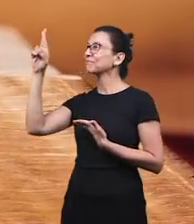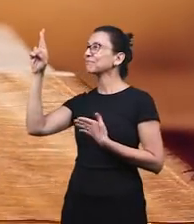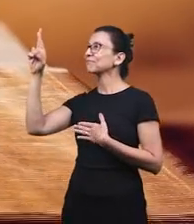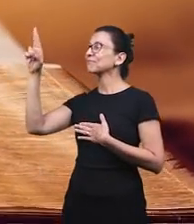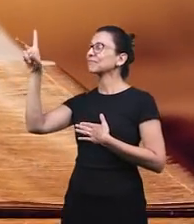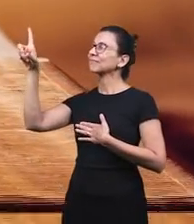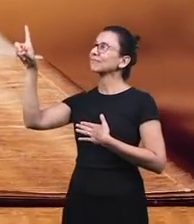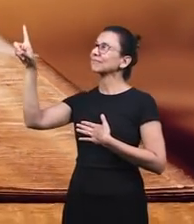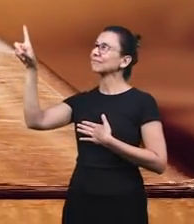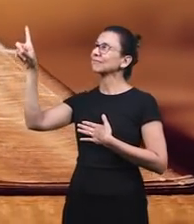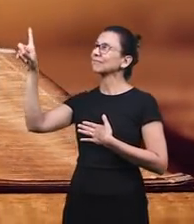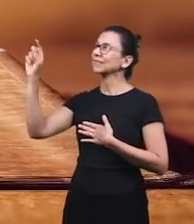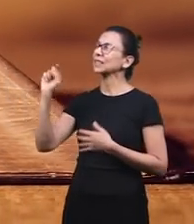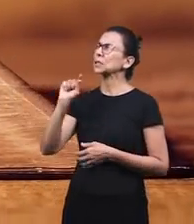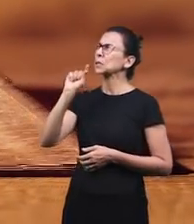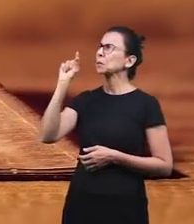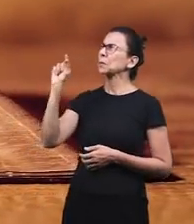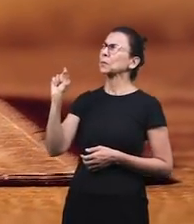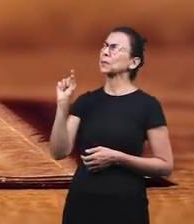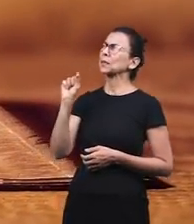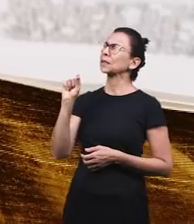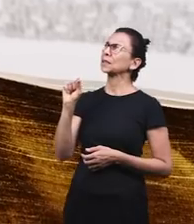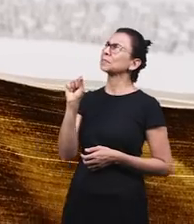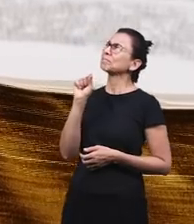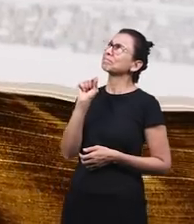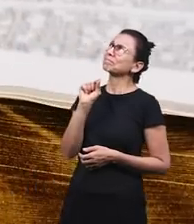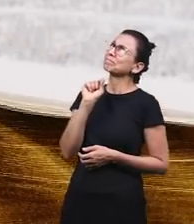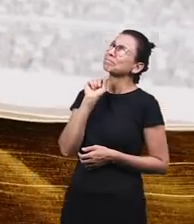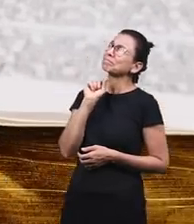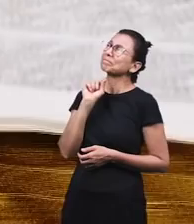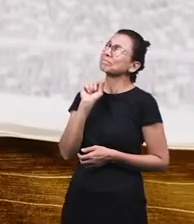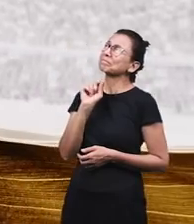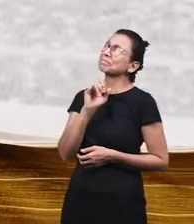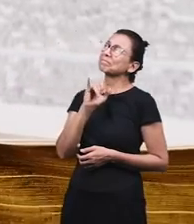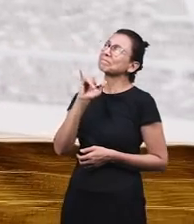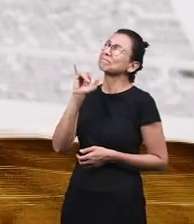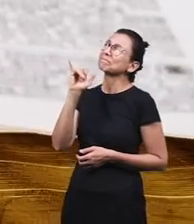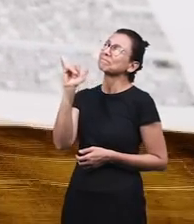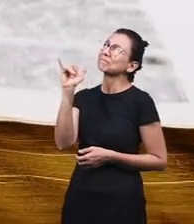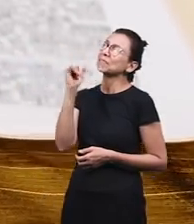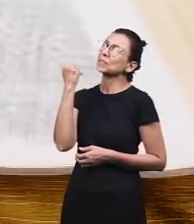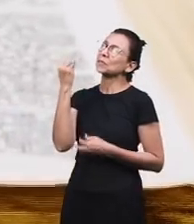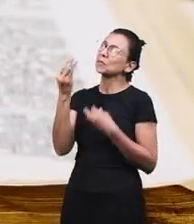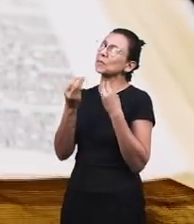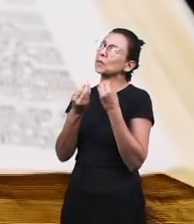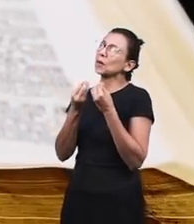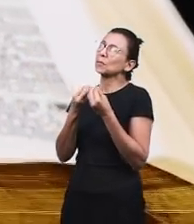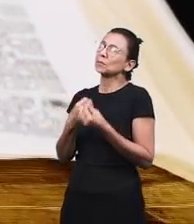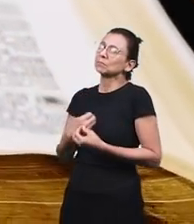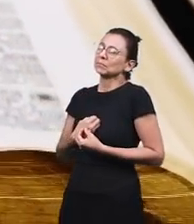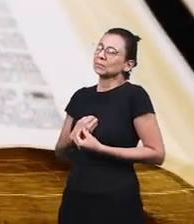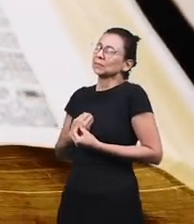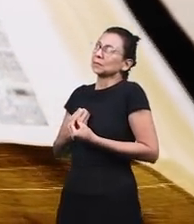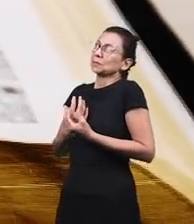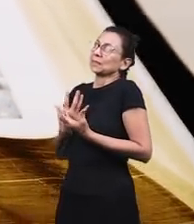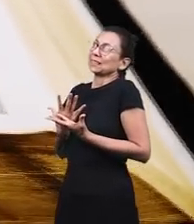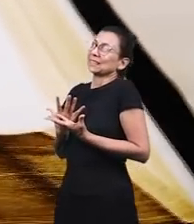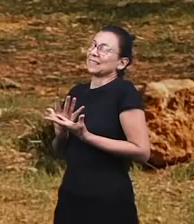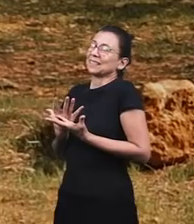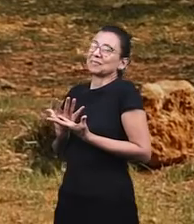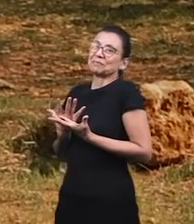Senhor meu Deus, o que direi de ti?